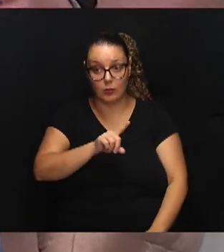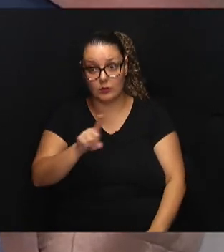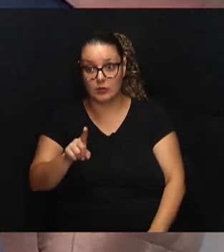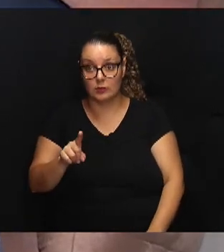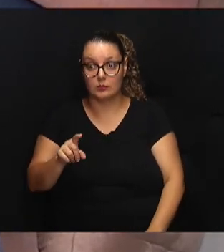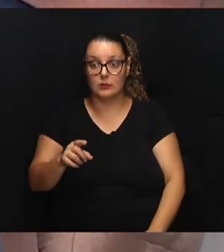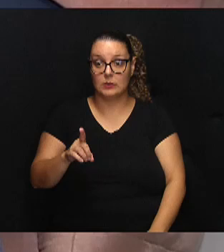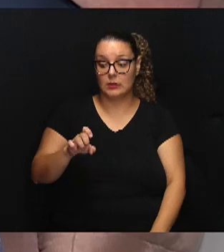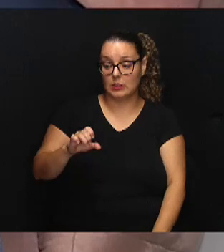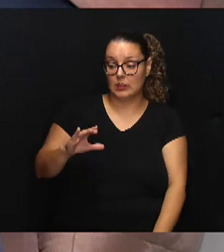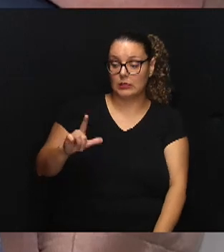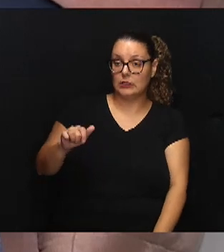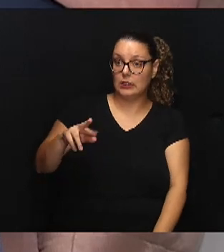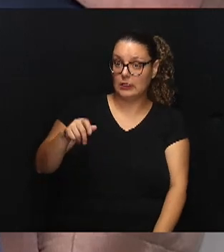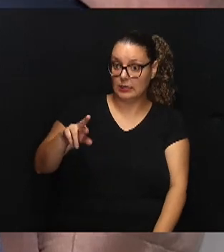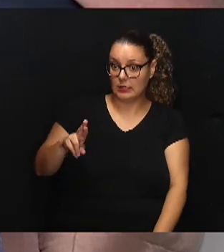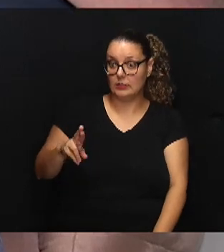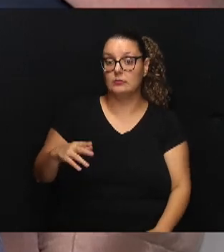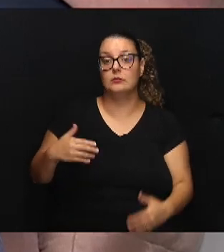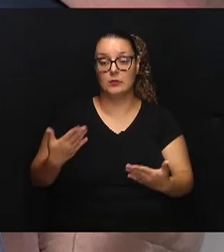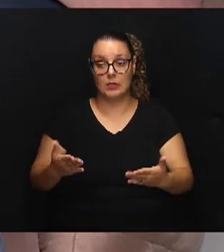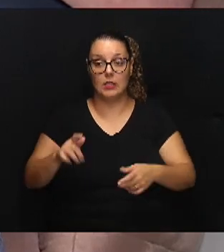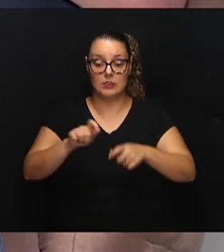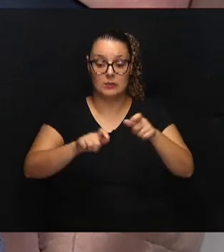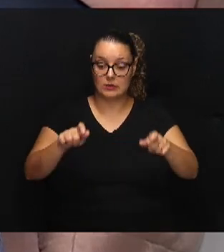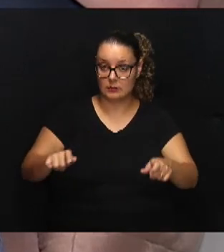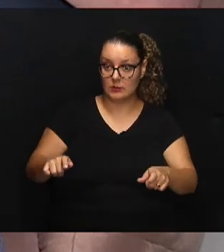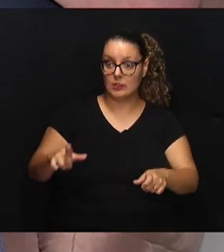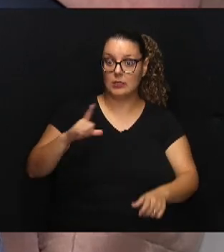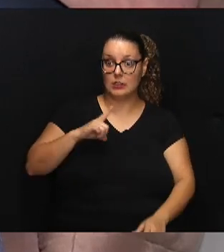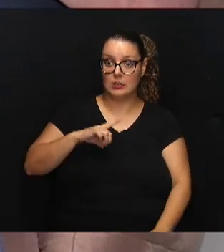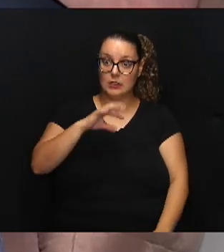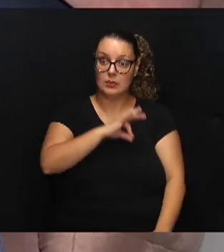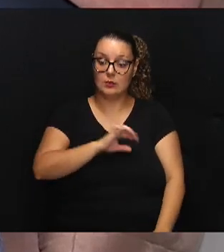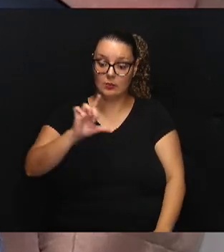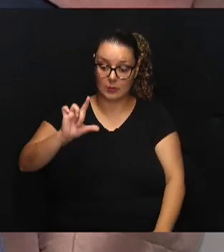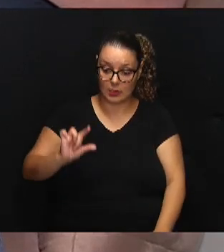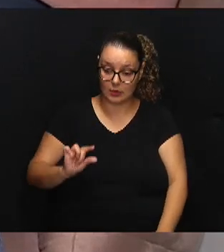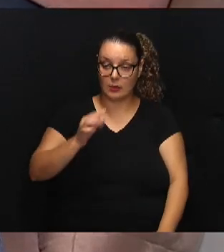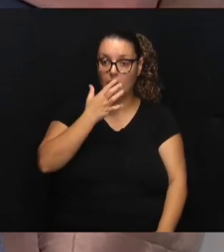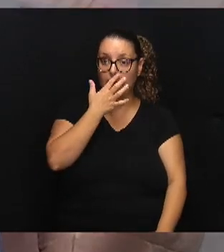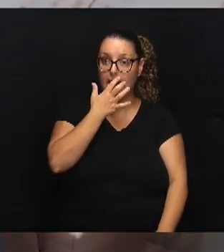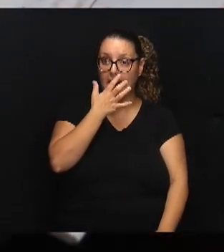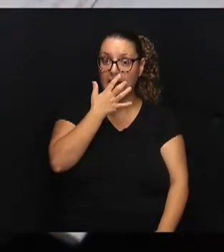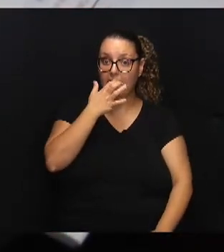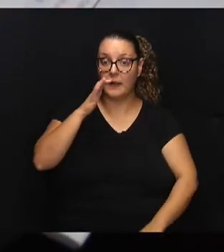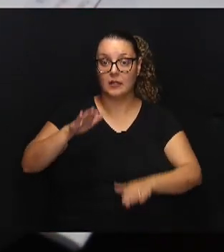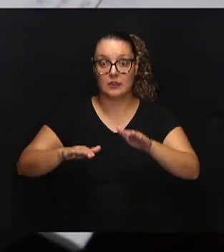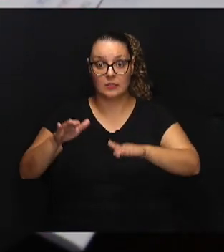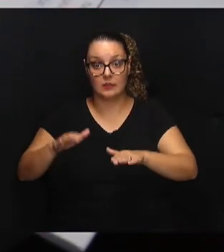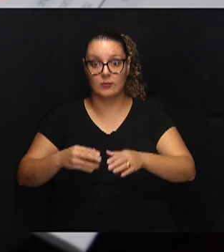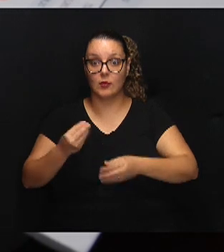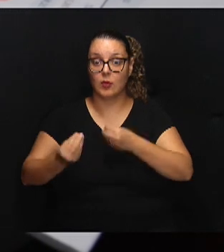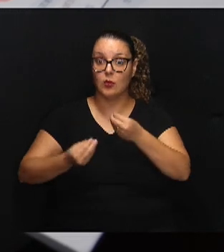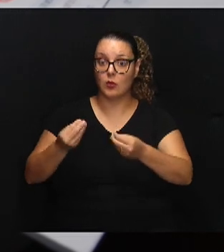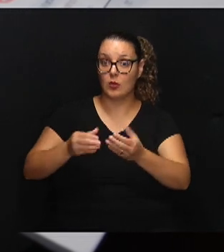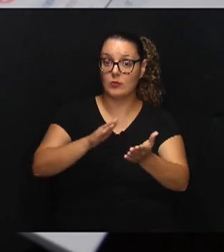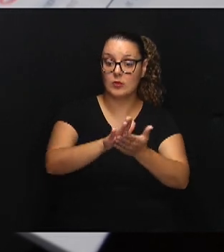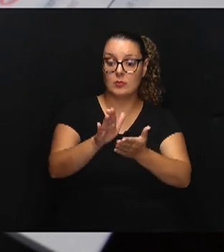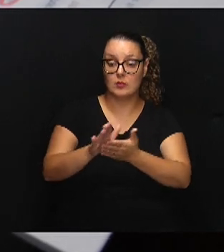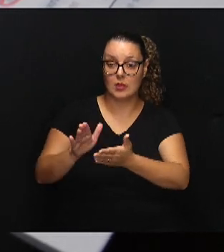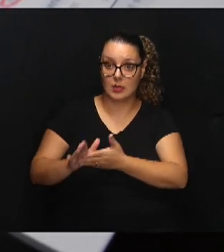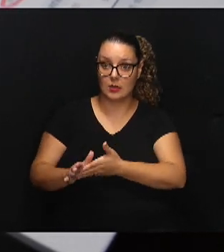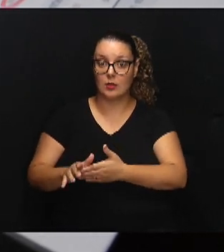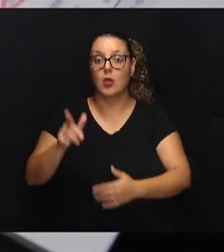declarar, porque ainda assim, essas pessoas que têm salários mais baixos, dependendo de como foi o gasto, ela